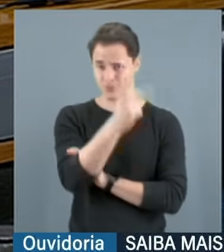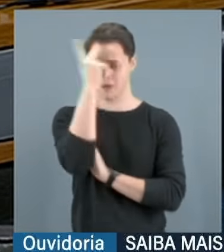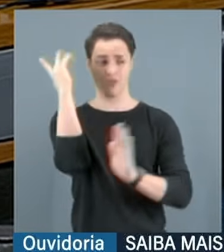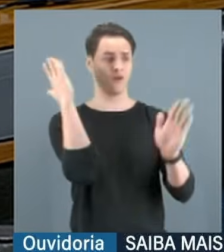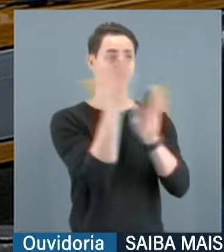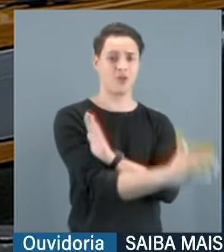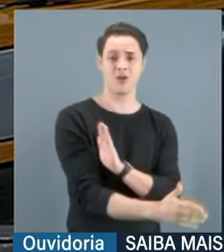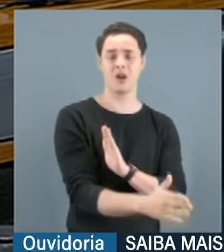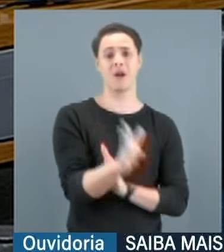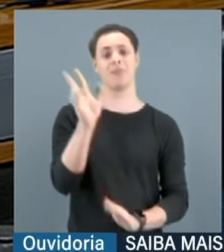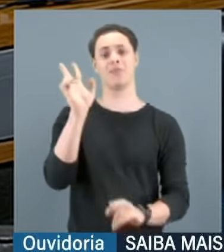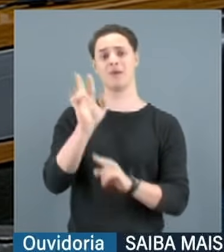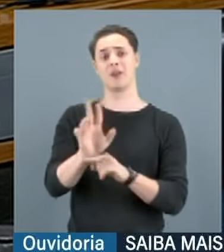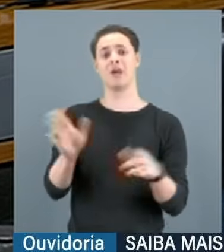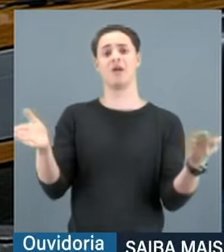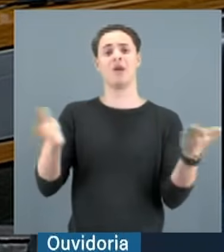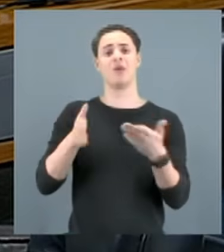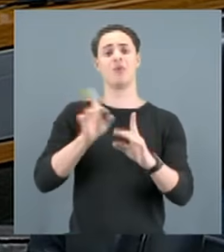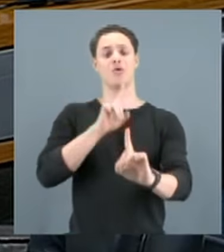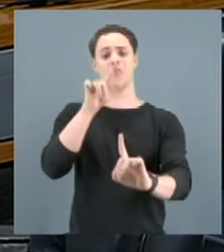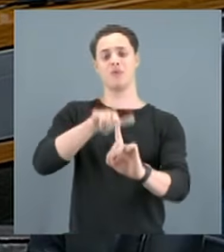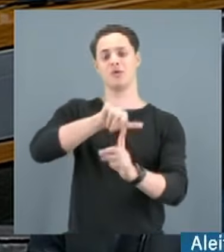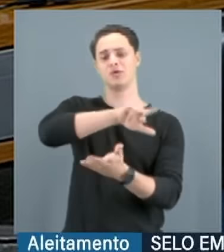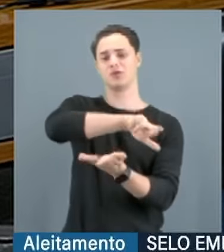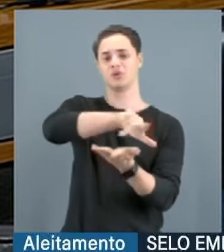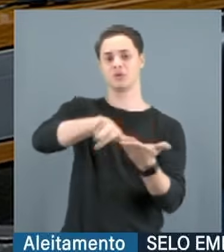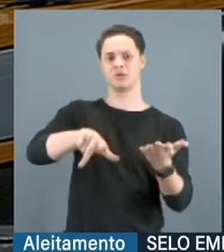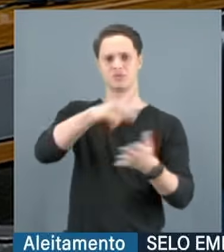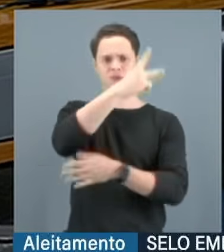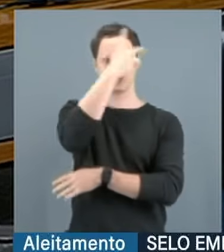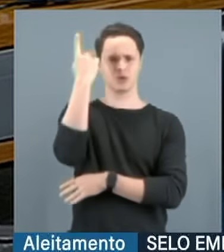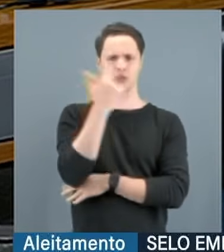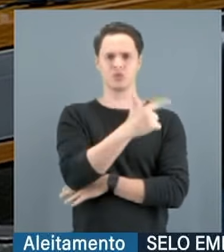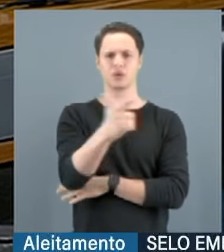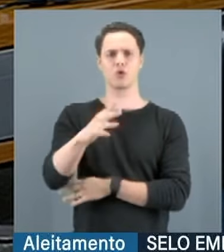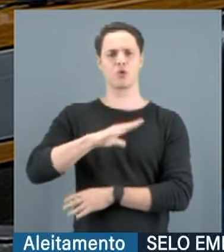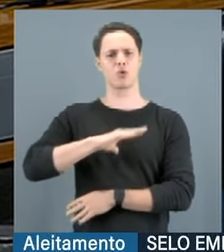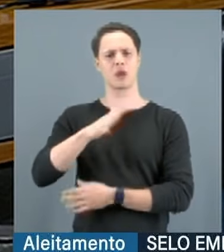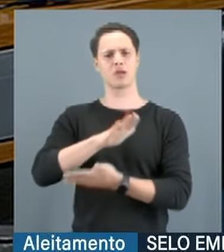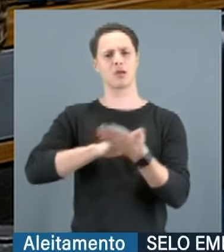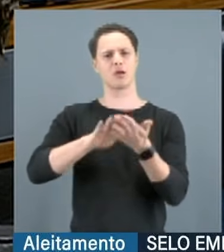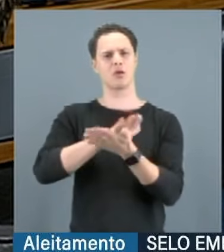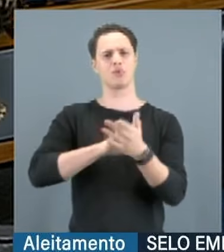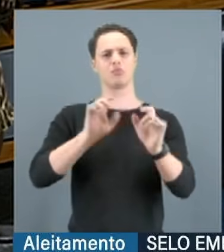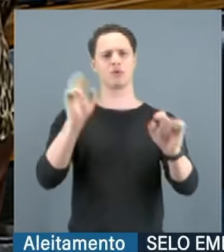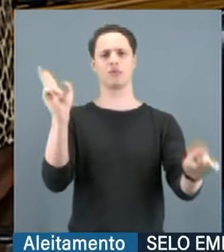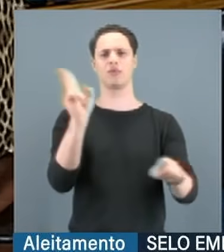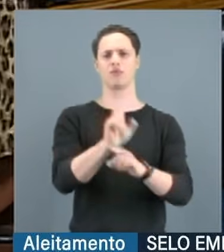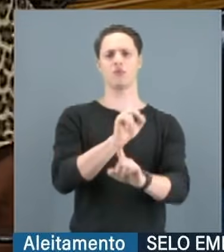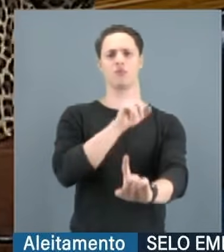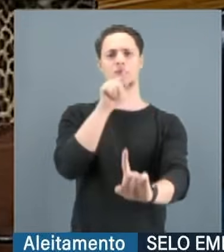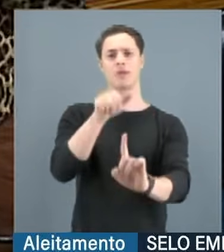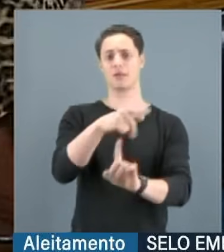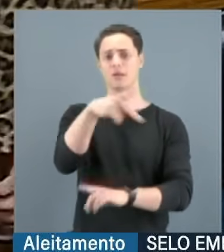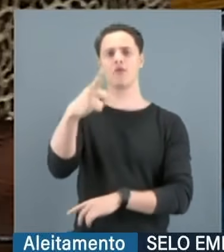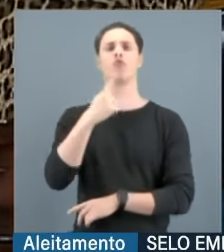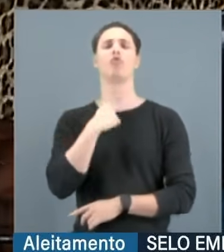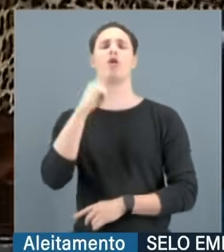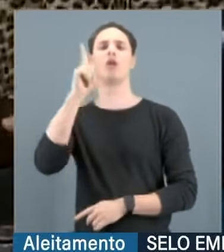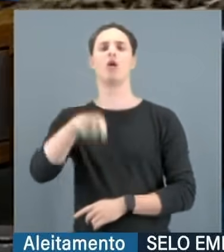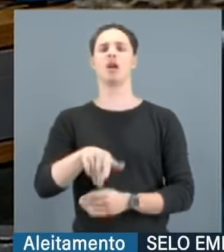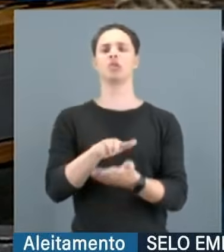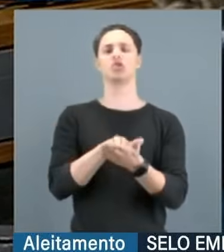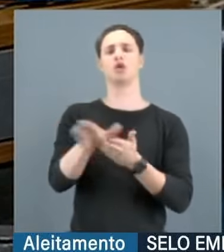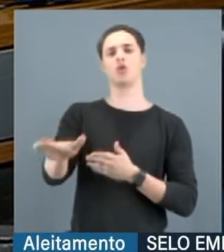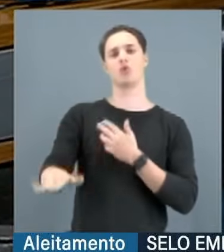de proteger, não. Eles correm agora nos objetivos. Eles não têm mais coragem de defender o objetivo que eles queriam, que era destituir o